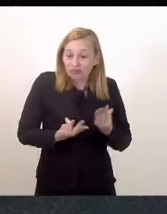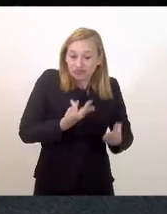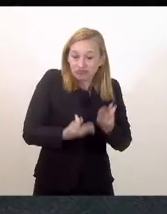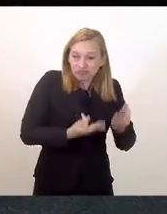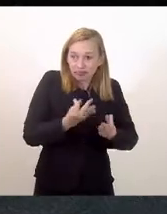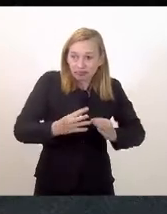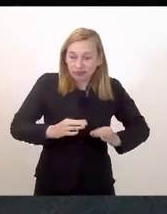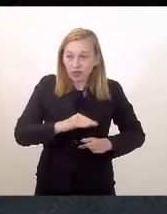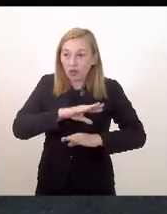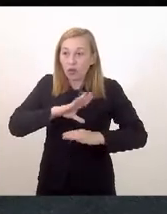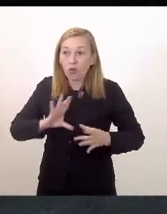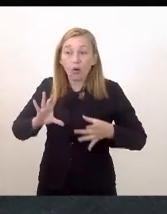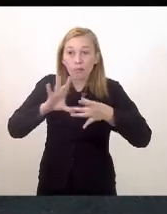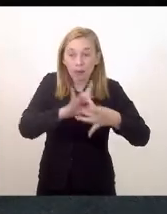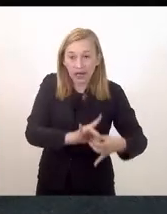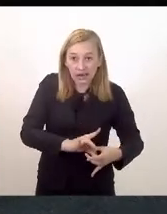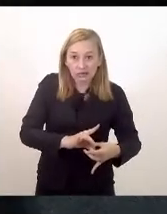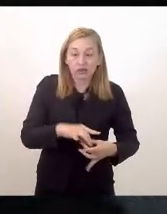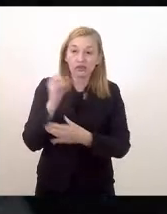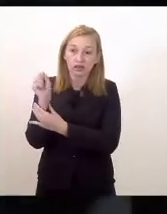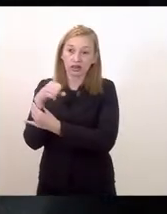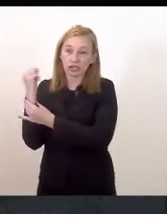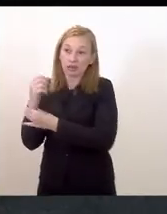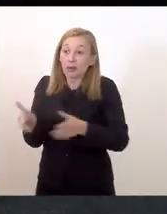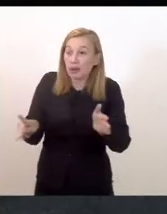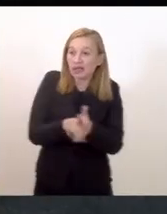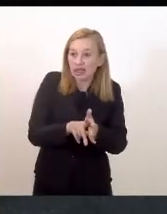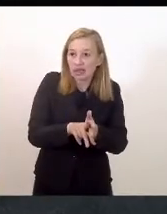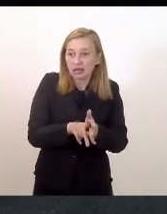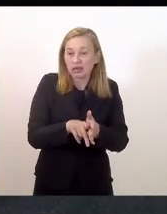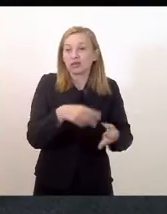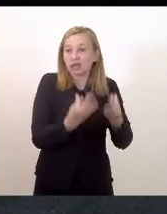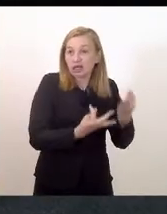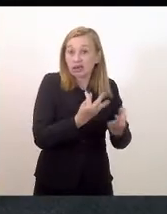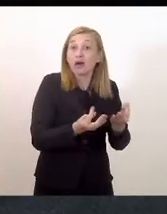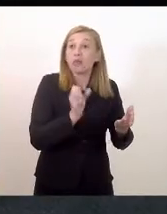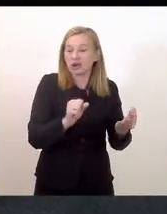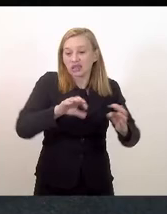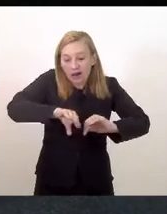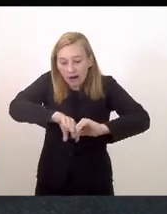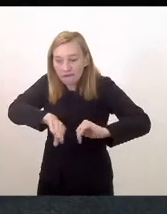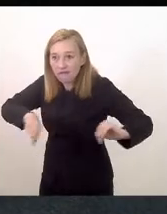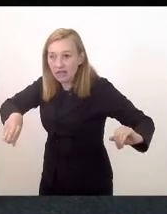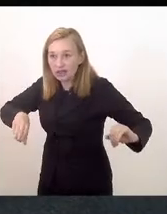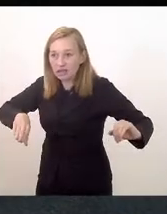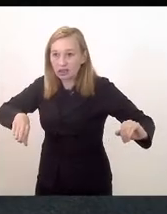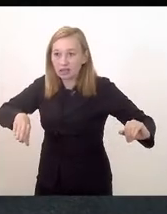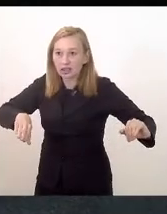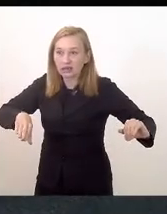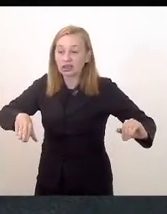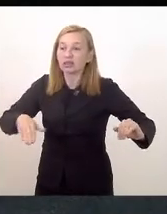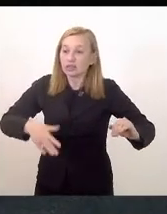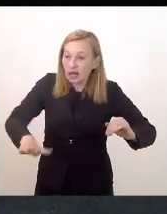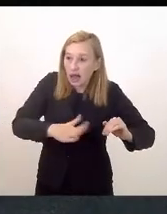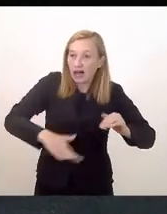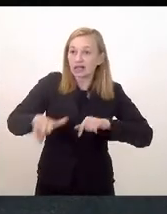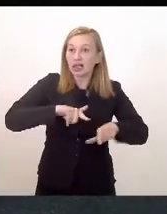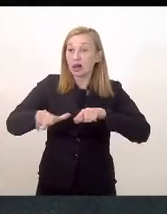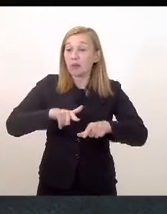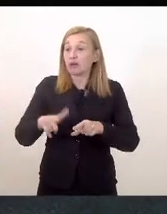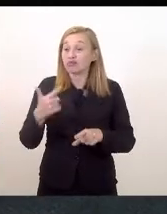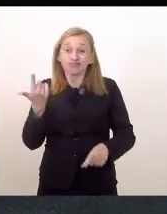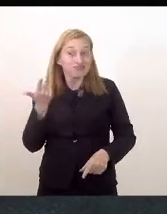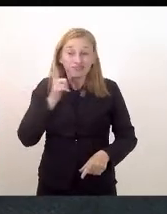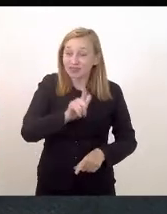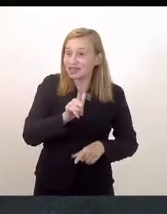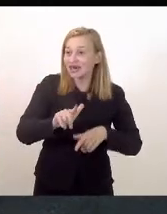fisioterapia faz parte do tratamento... essa mulher pode ser afastada totalmente do mercado de trabalho porque ela não consegue